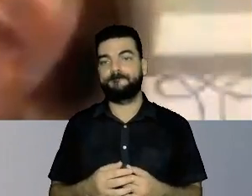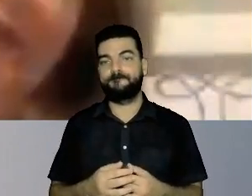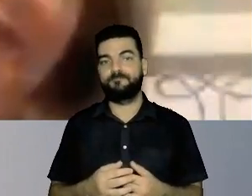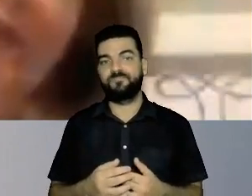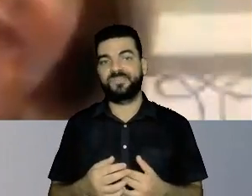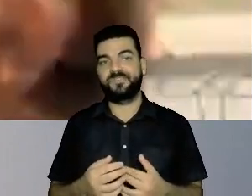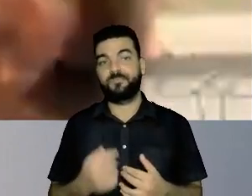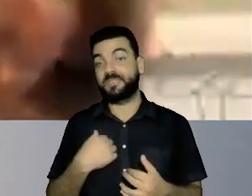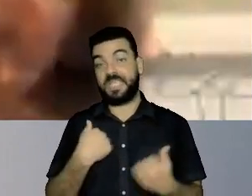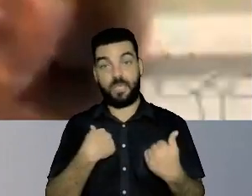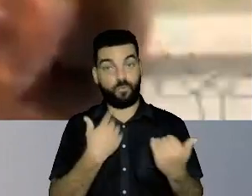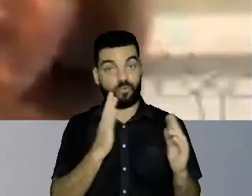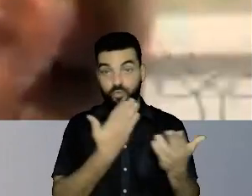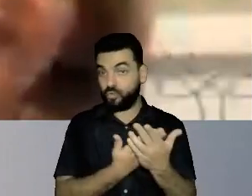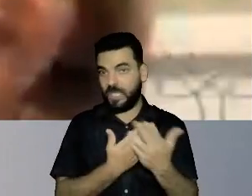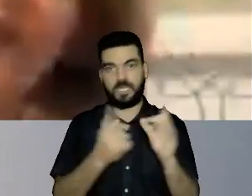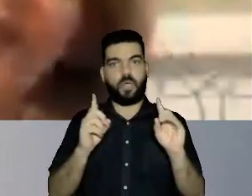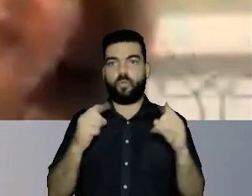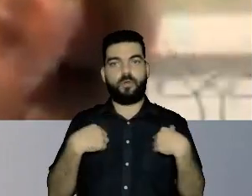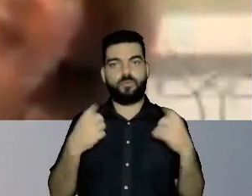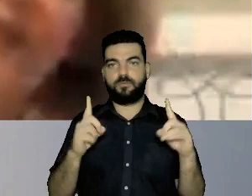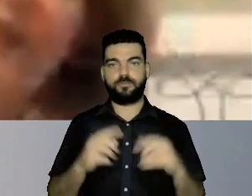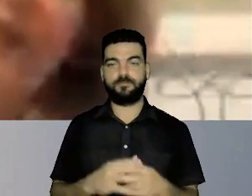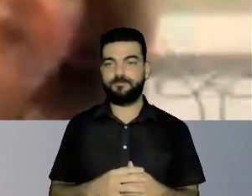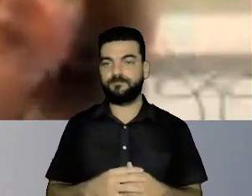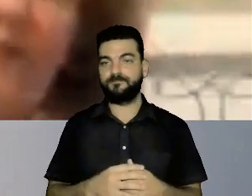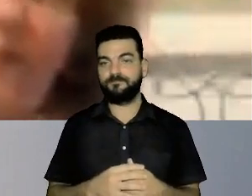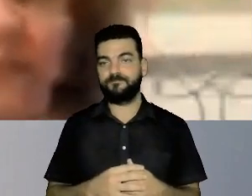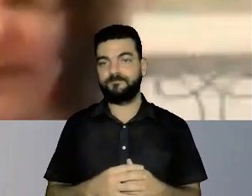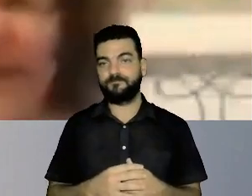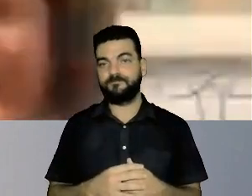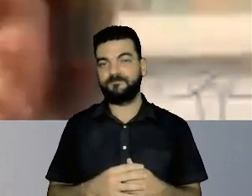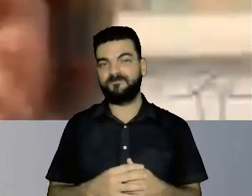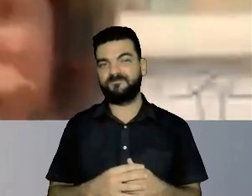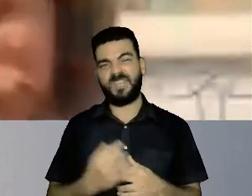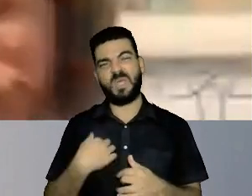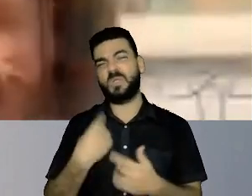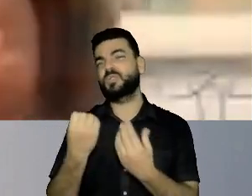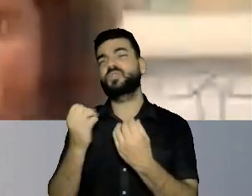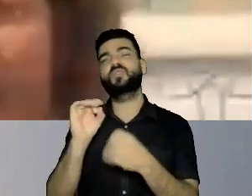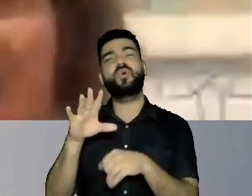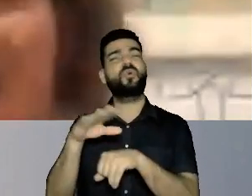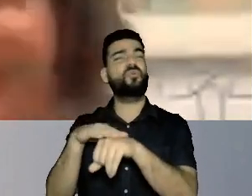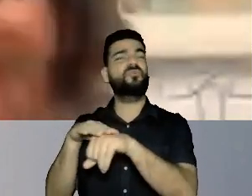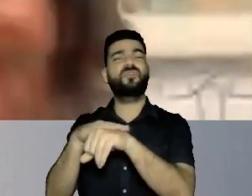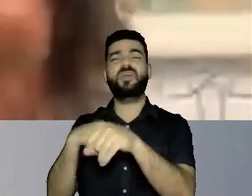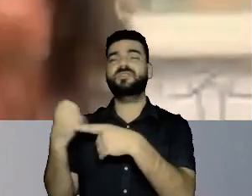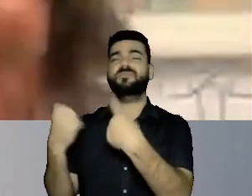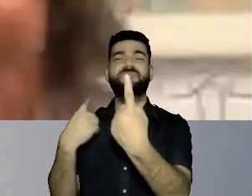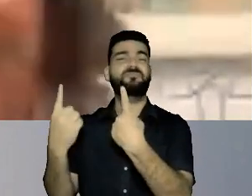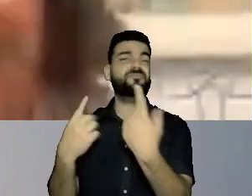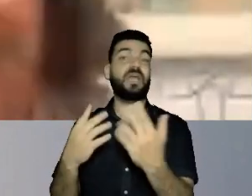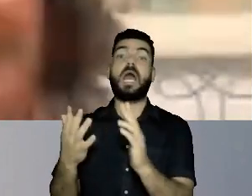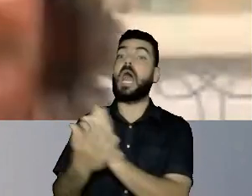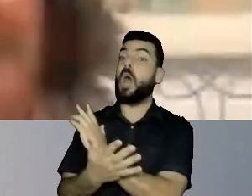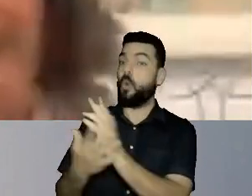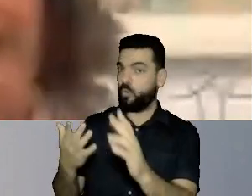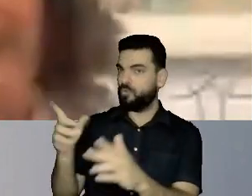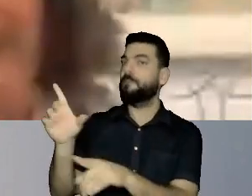conheça muito bem esse universo do grafite, é uma área que não